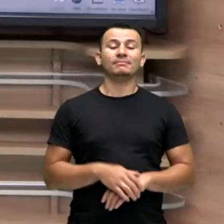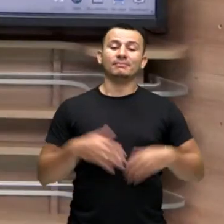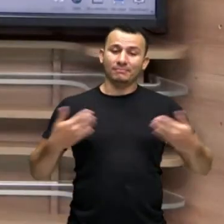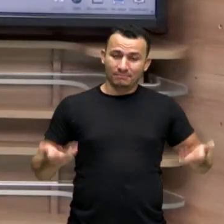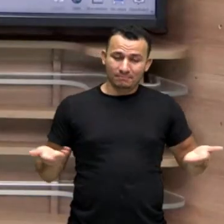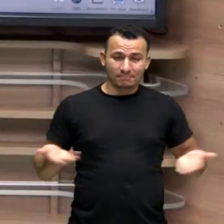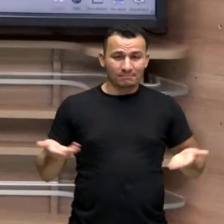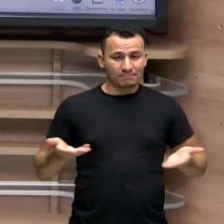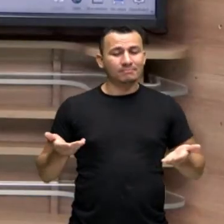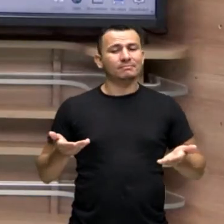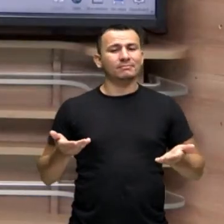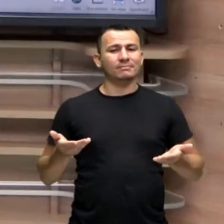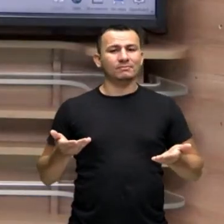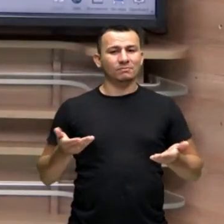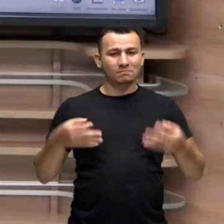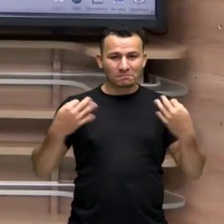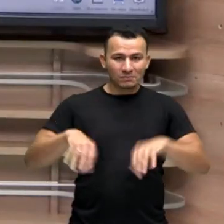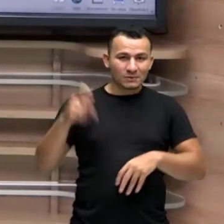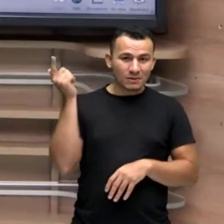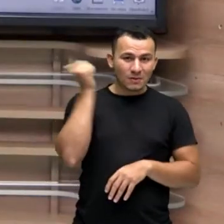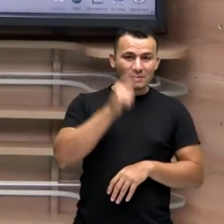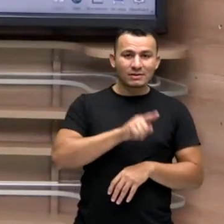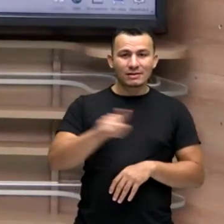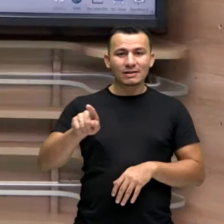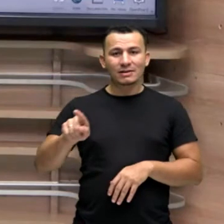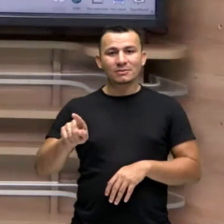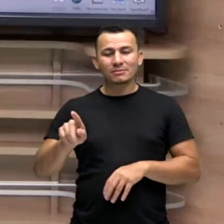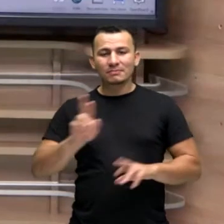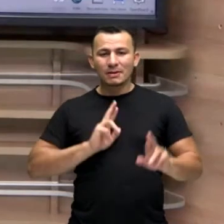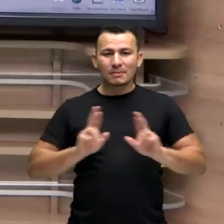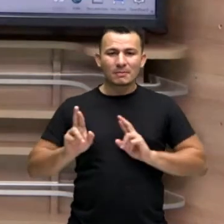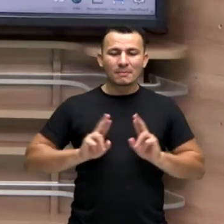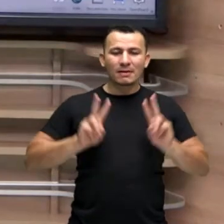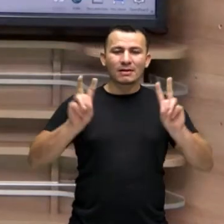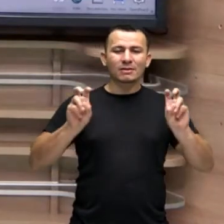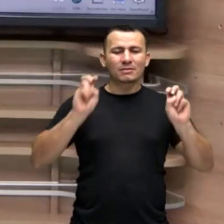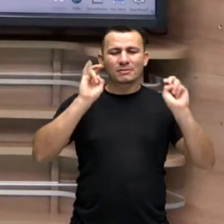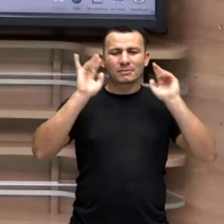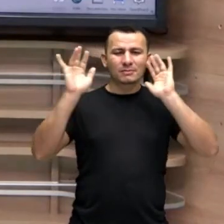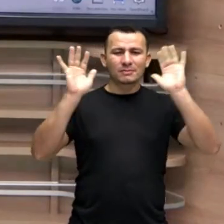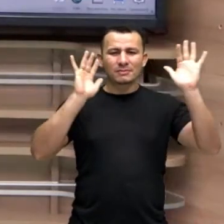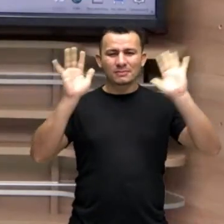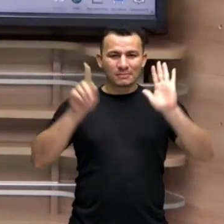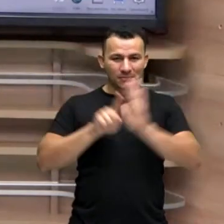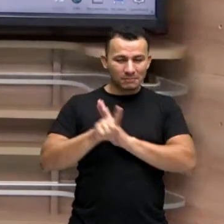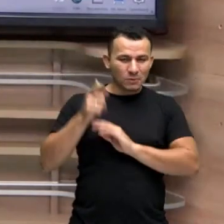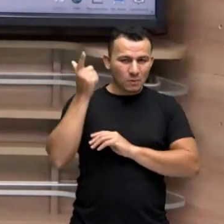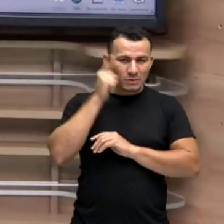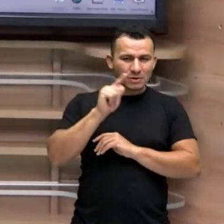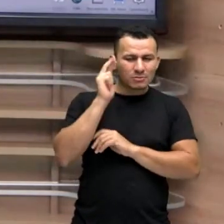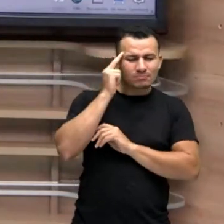então deu tudo certo aí na reflexão acerca da laço pergunta nós